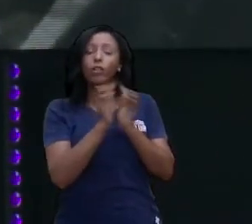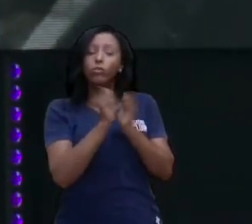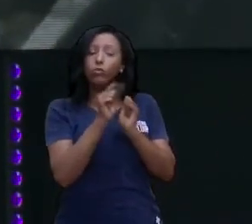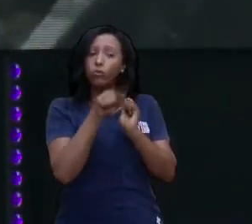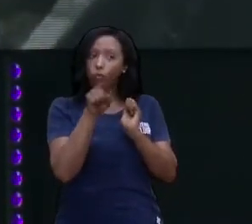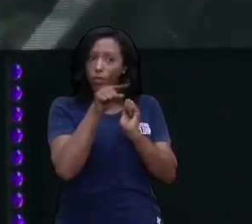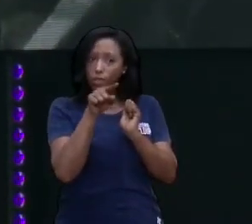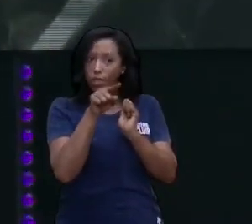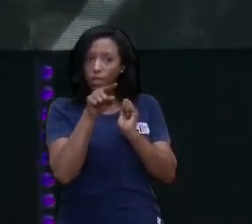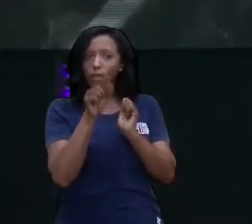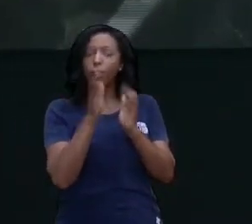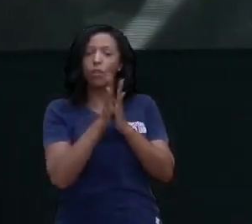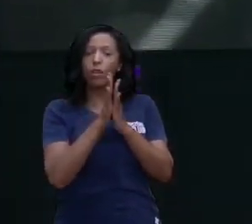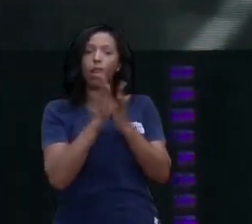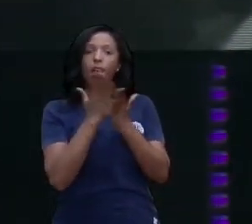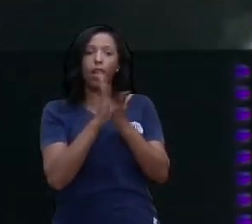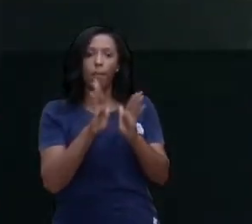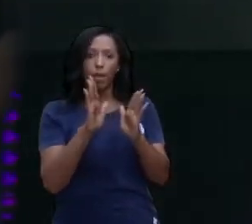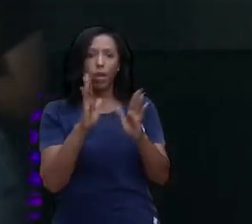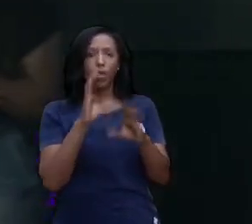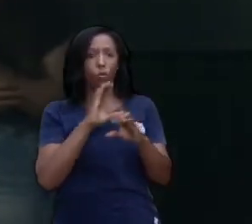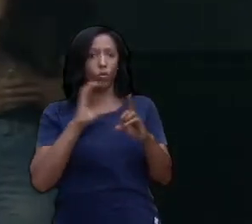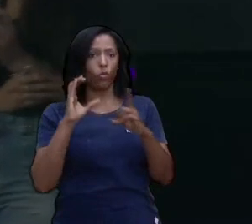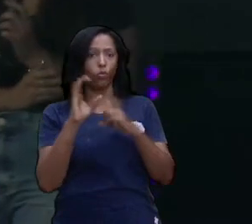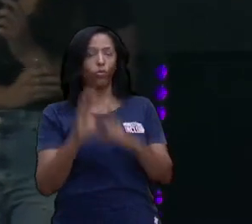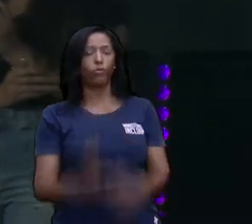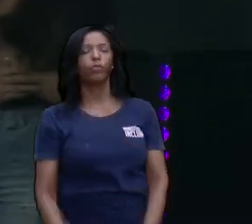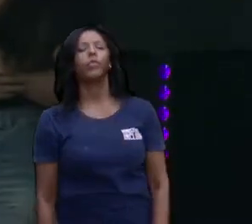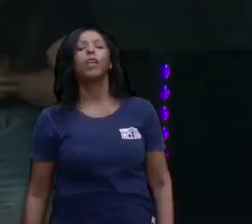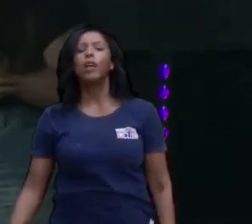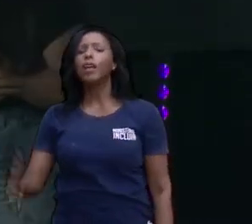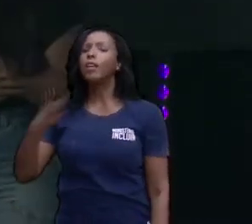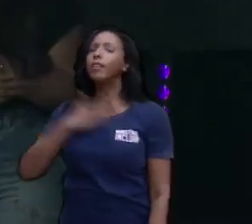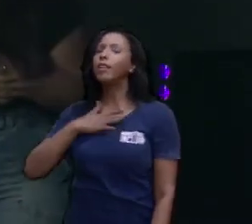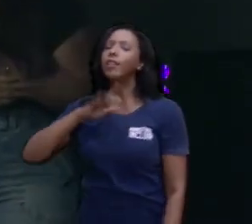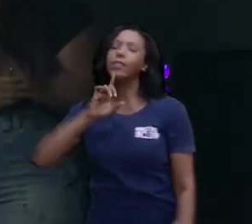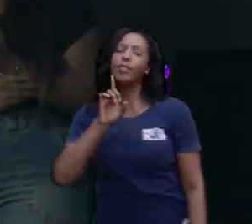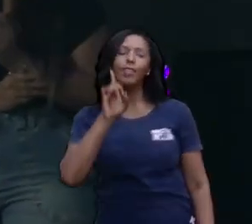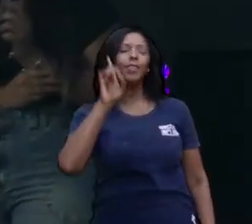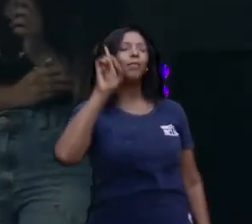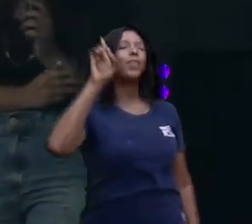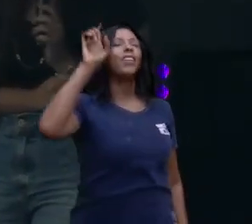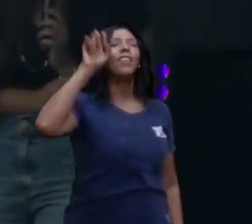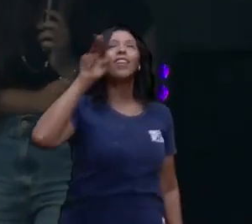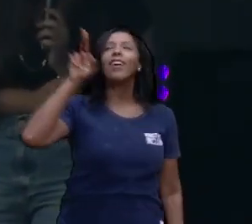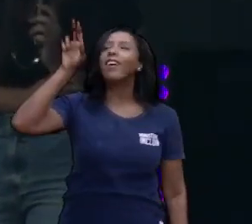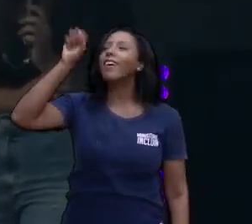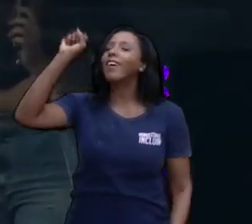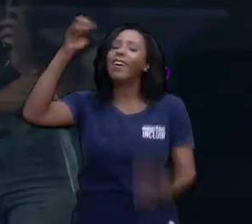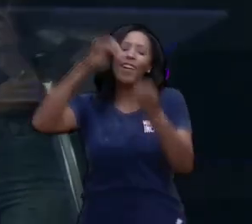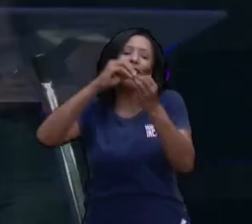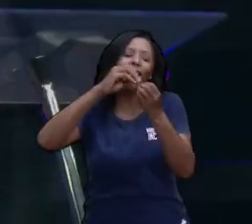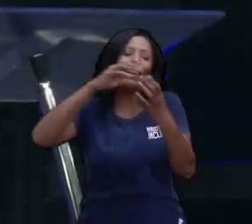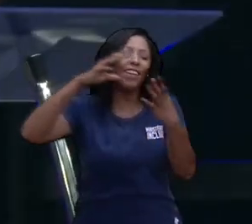vamos lá para o Felipe o meu Deus é um Deus de